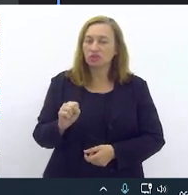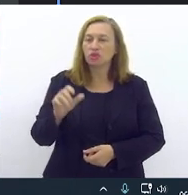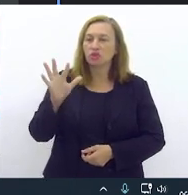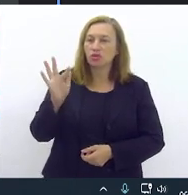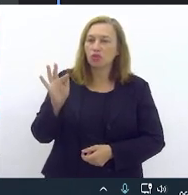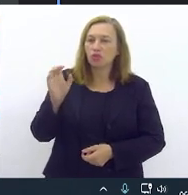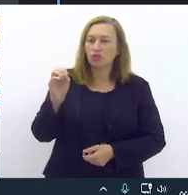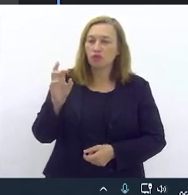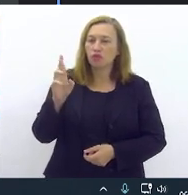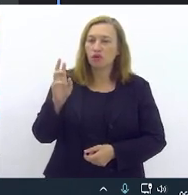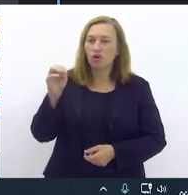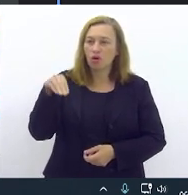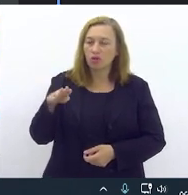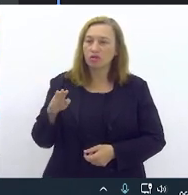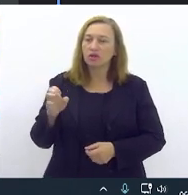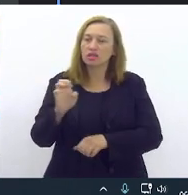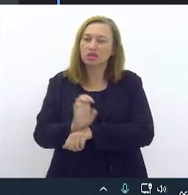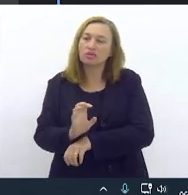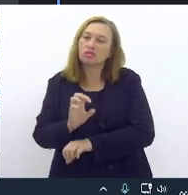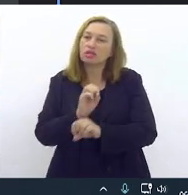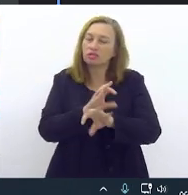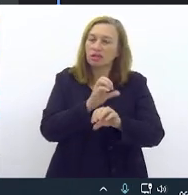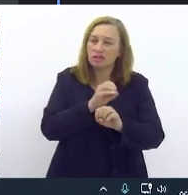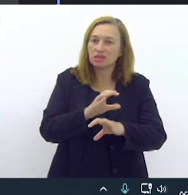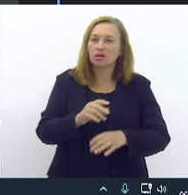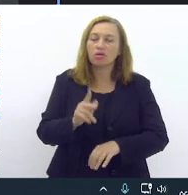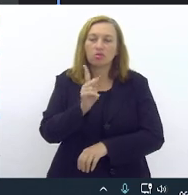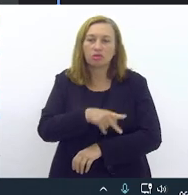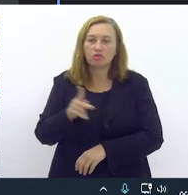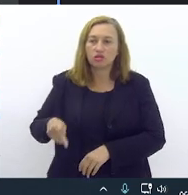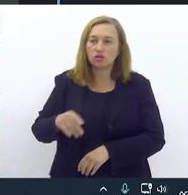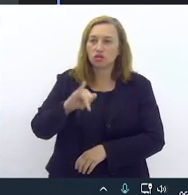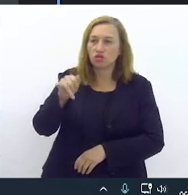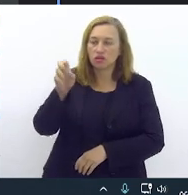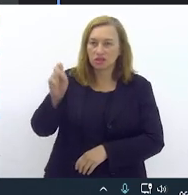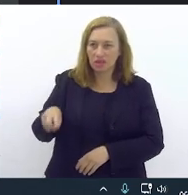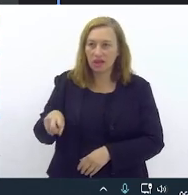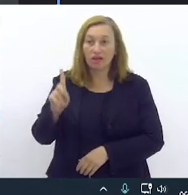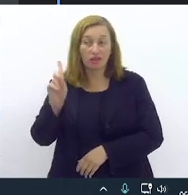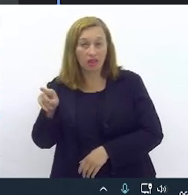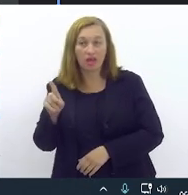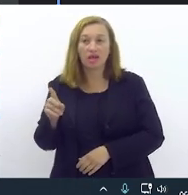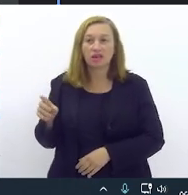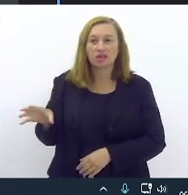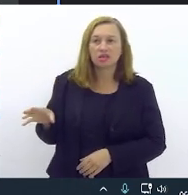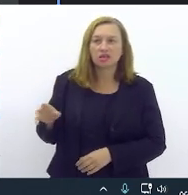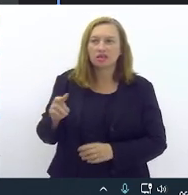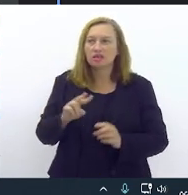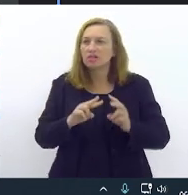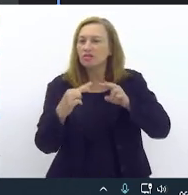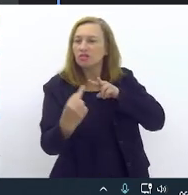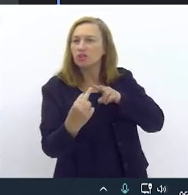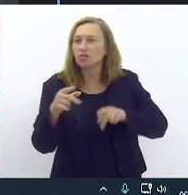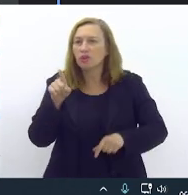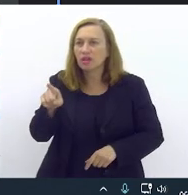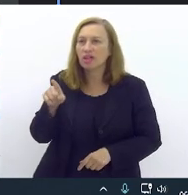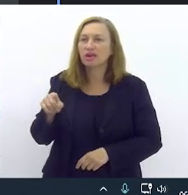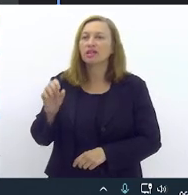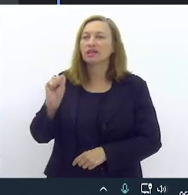Educação, que está também conosco, não é, professor José Carlos? Está conosco aí, não está, virtualmente? Estou